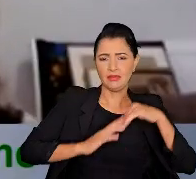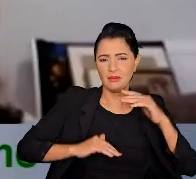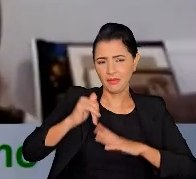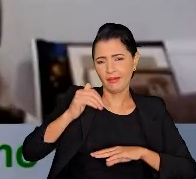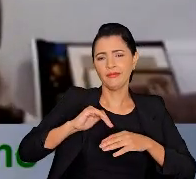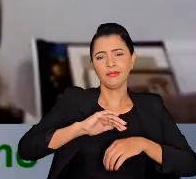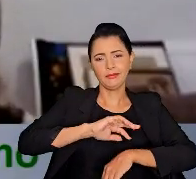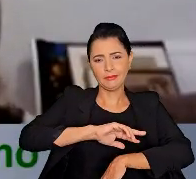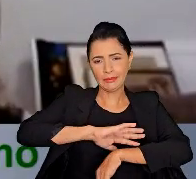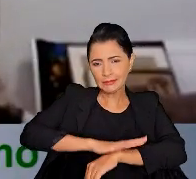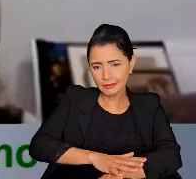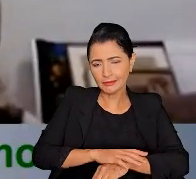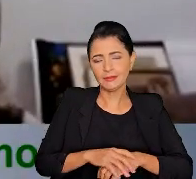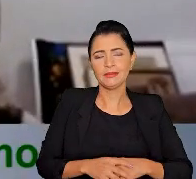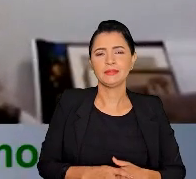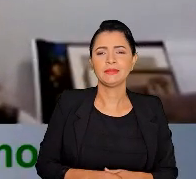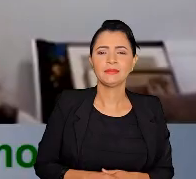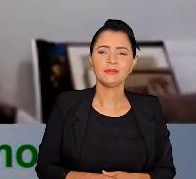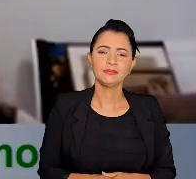racistas.